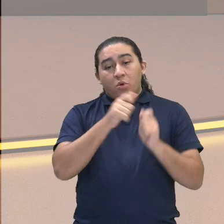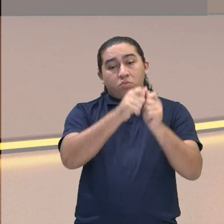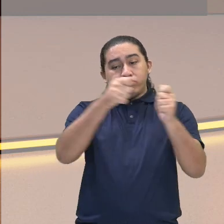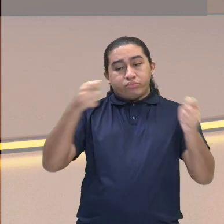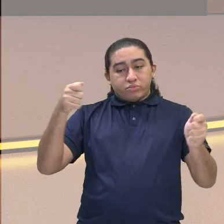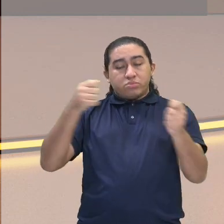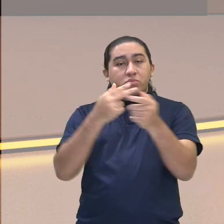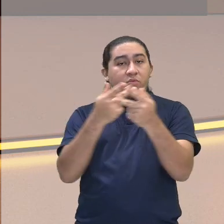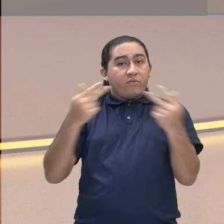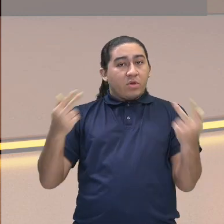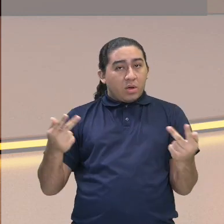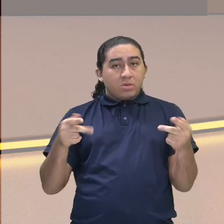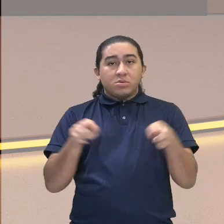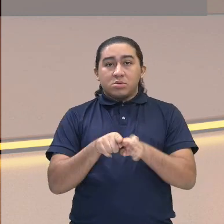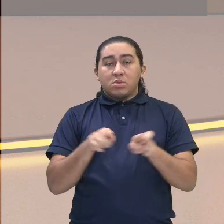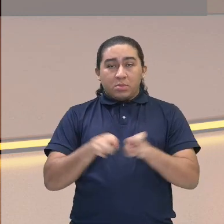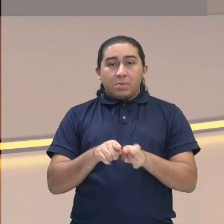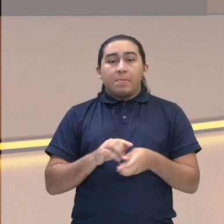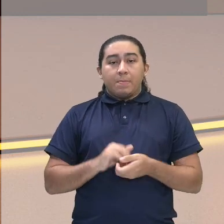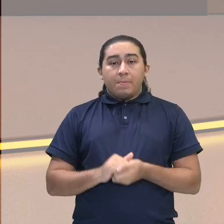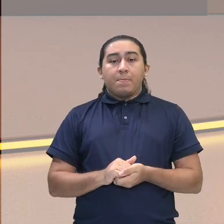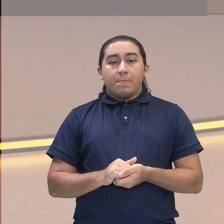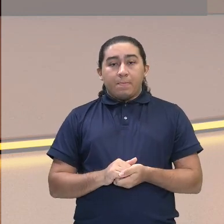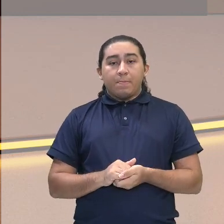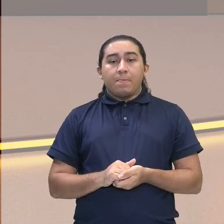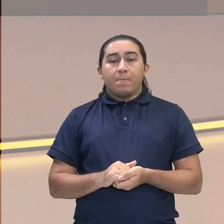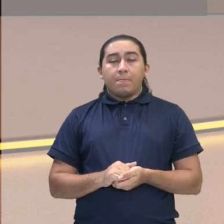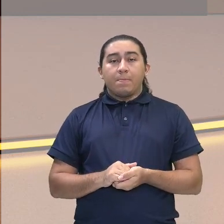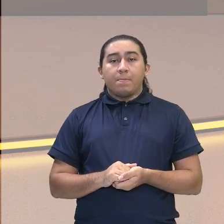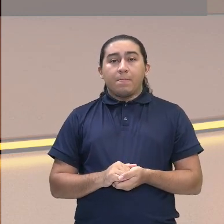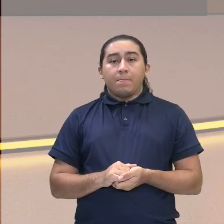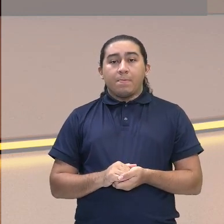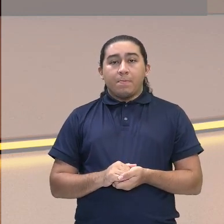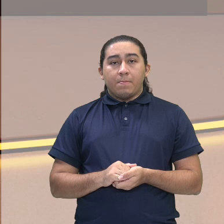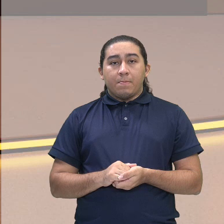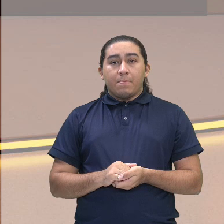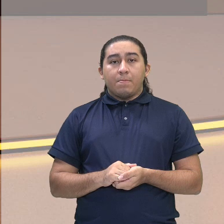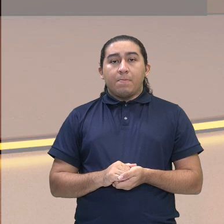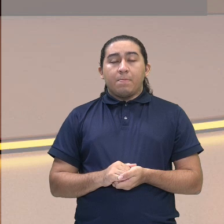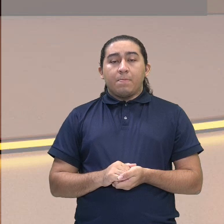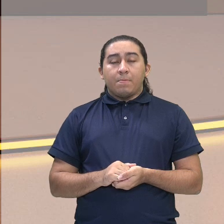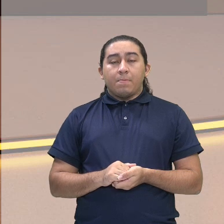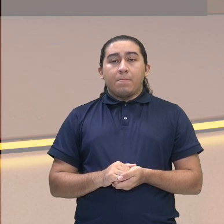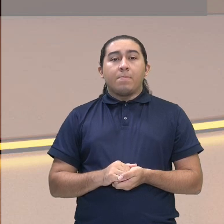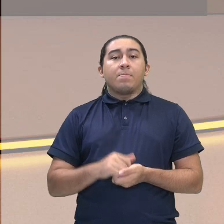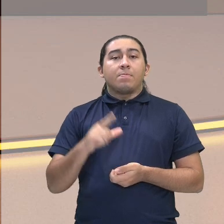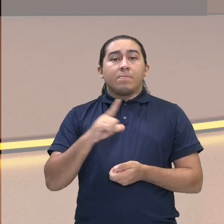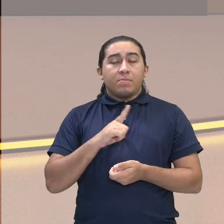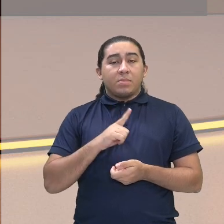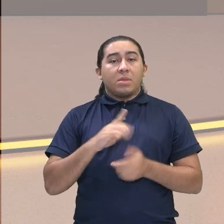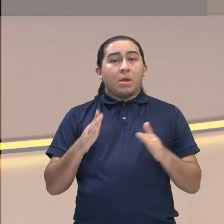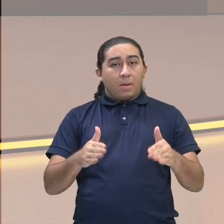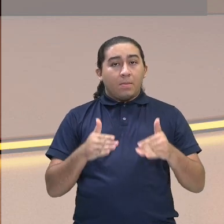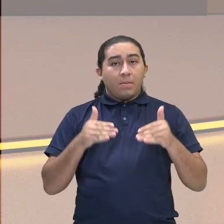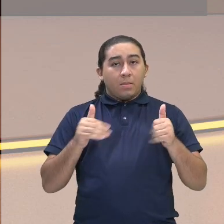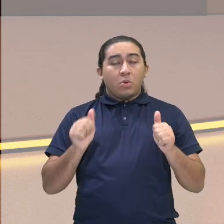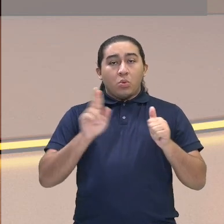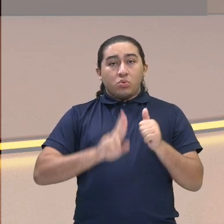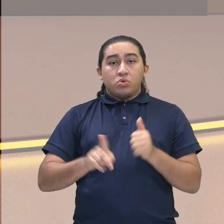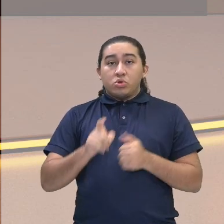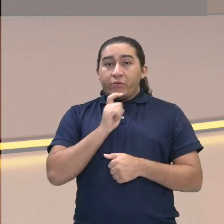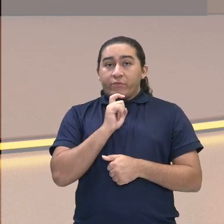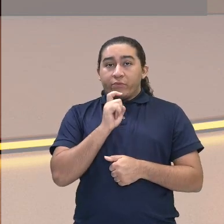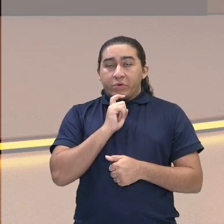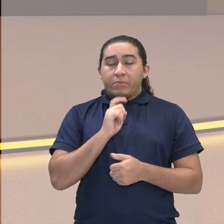de diversos tipos e modelos, e mesmo também os freezers, né, que ajudam nesse processo de conservação através do resfriamento, você